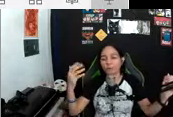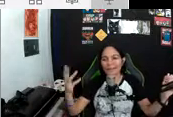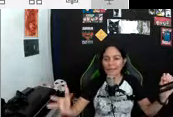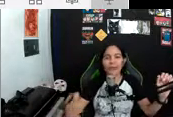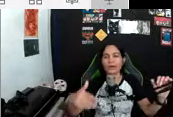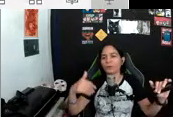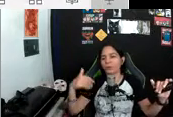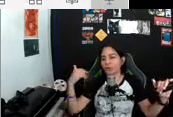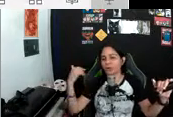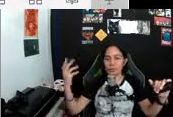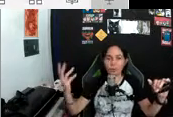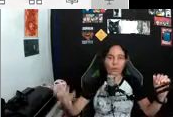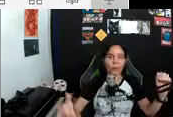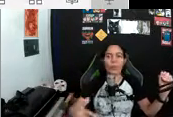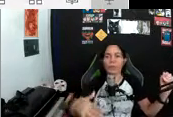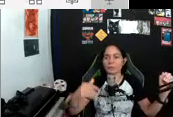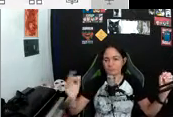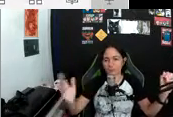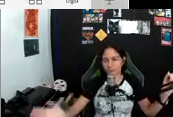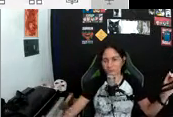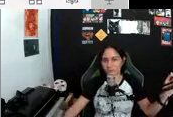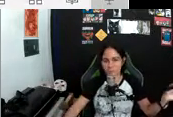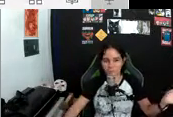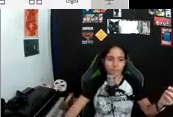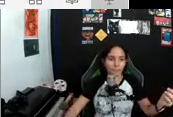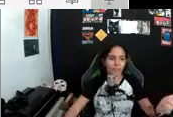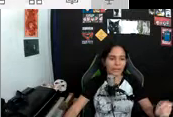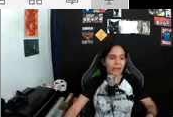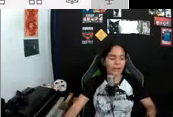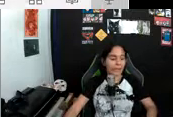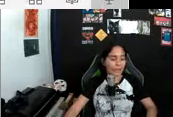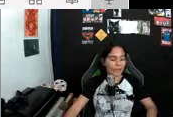uma formação, que estudou, não.